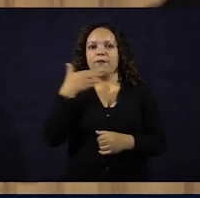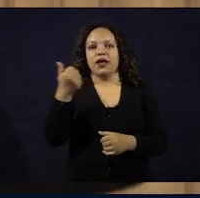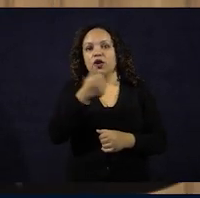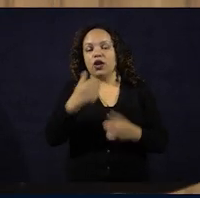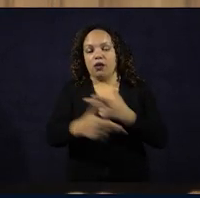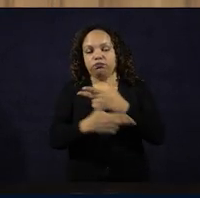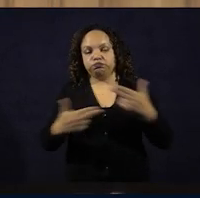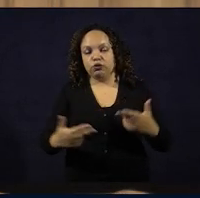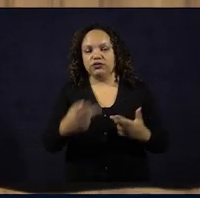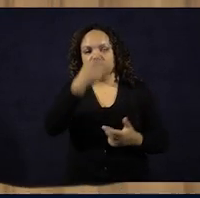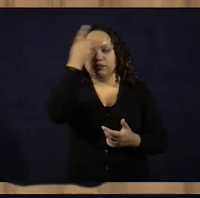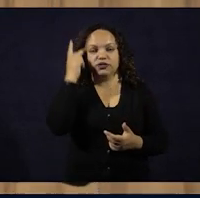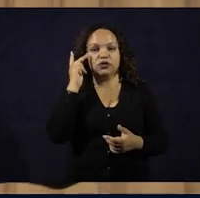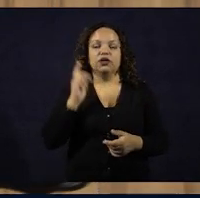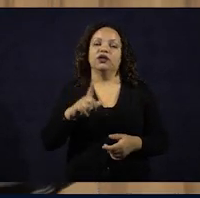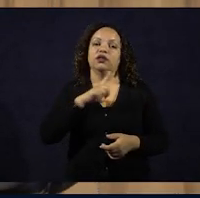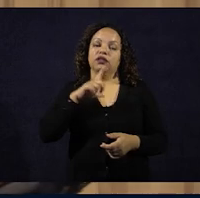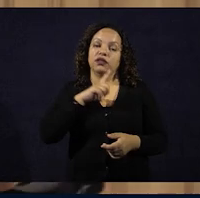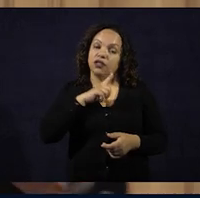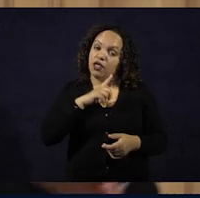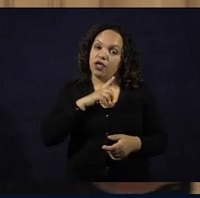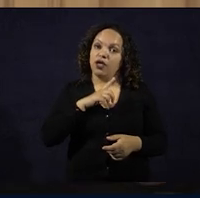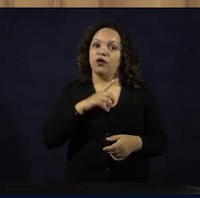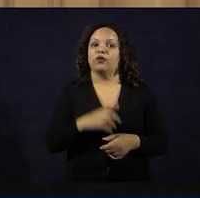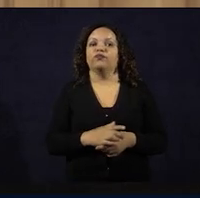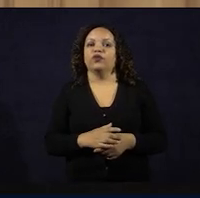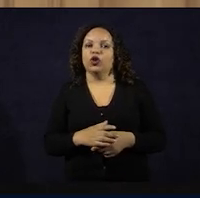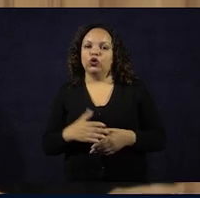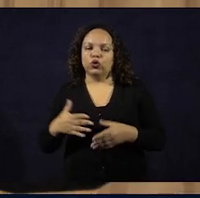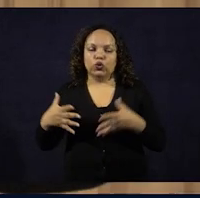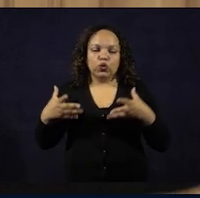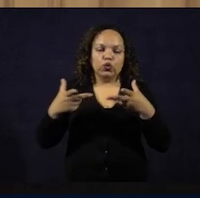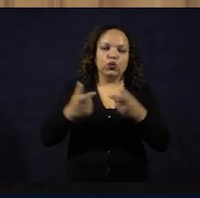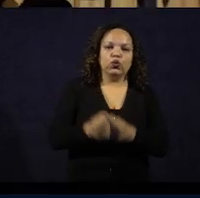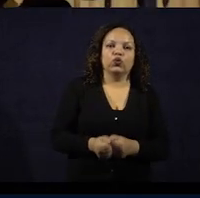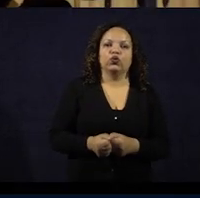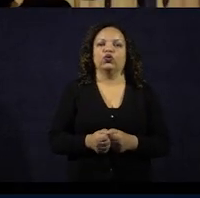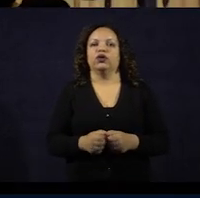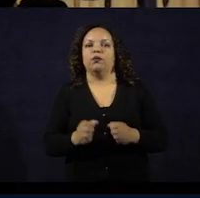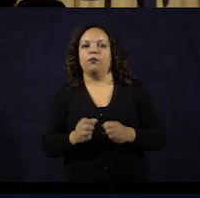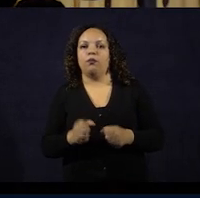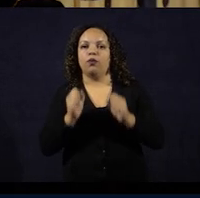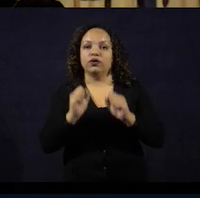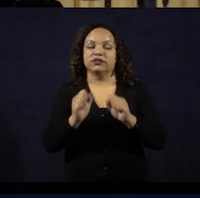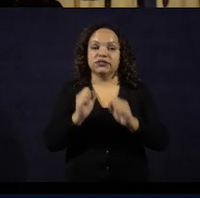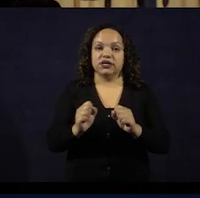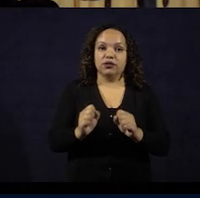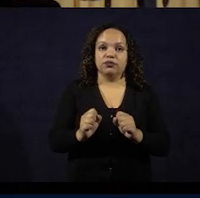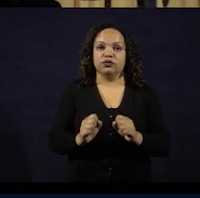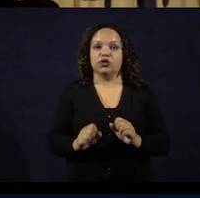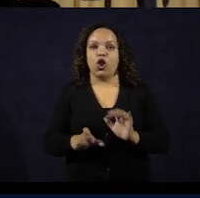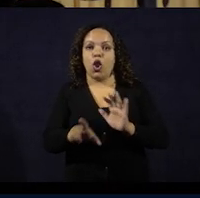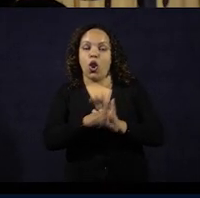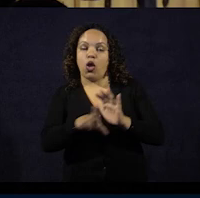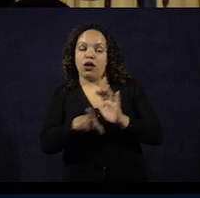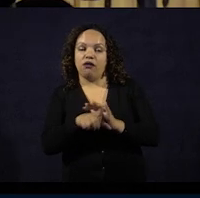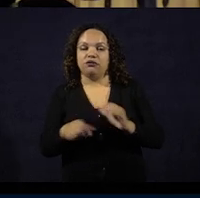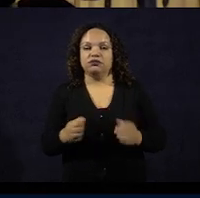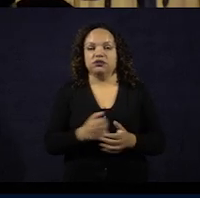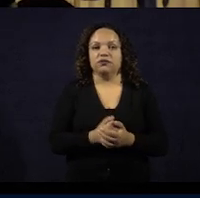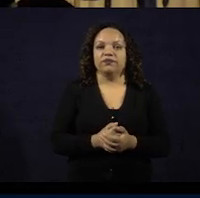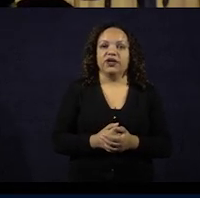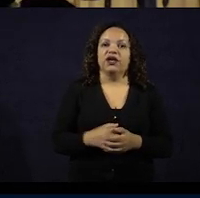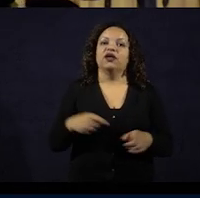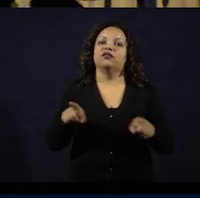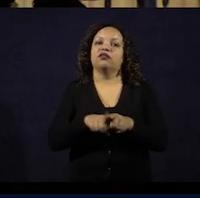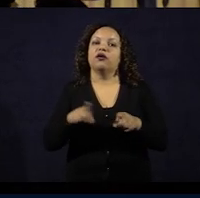você ter todo um sistema rastreado porque a cadeia não é integrada é fundamental que a gente possa integrar a cadeia e a outra questão